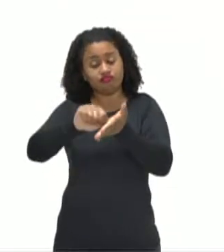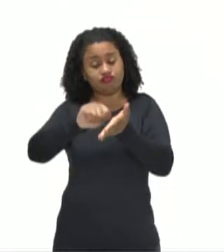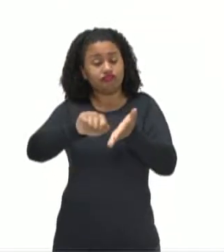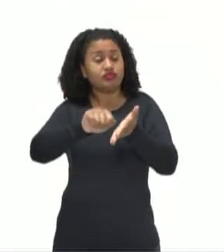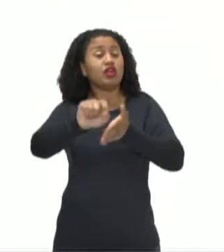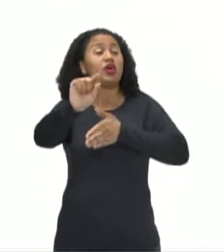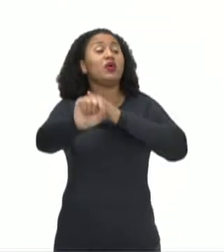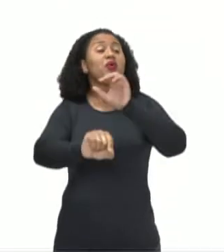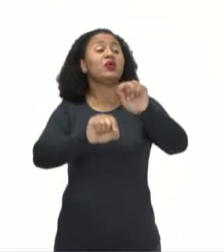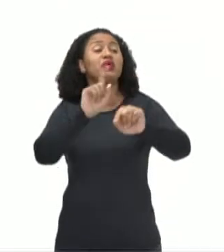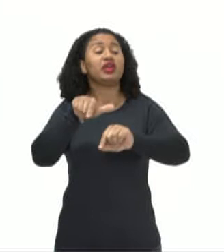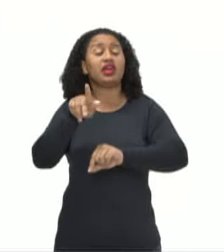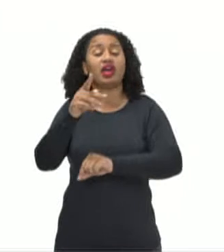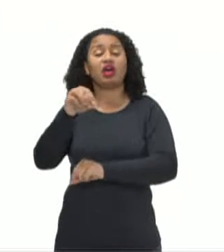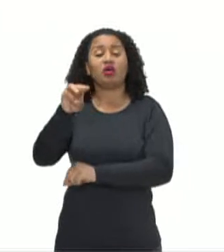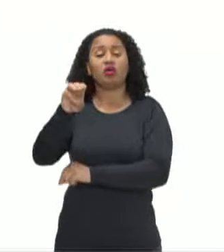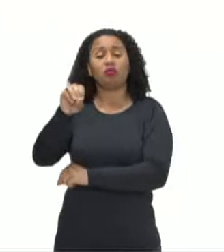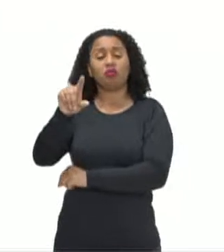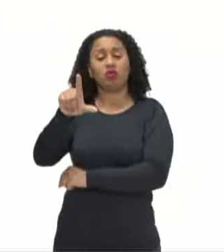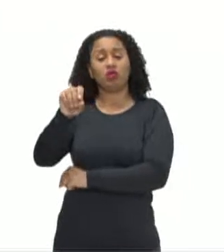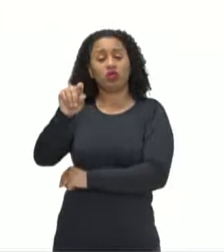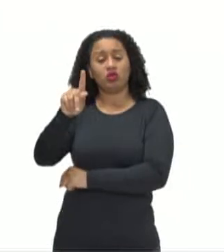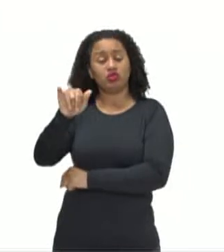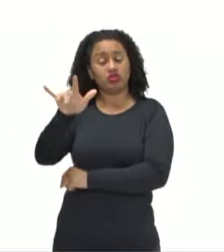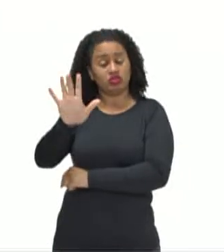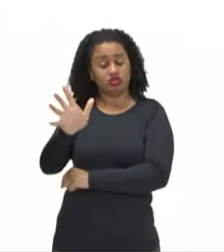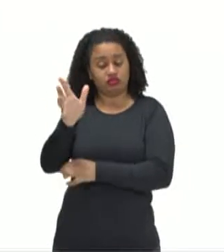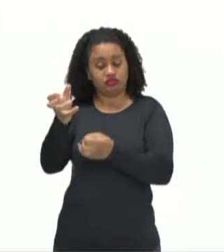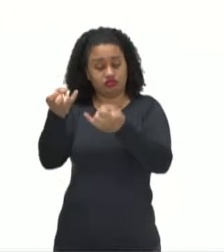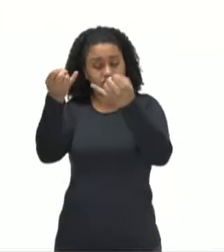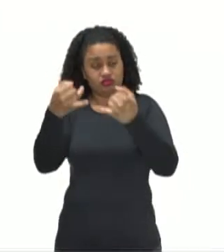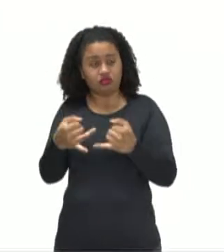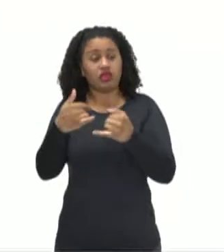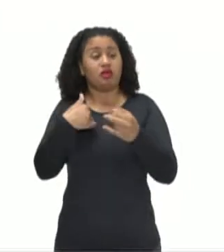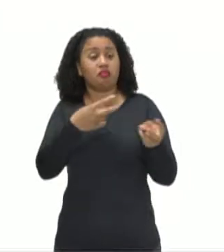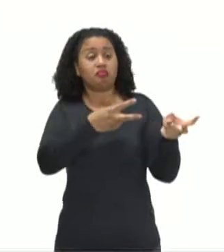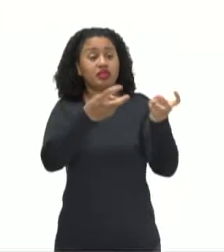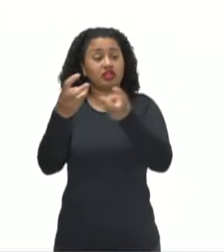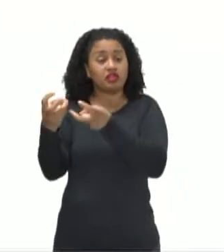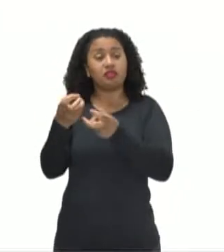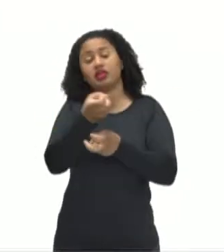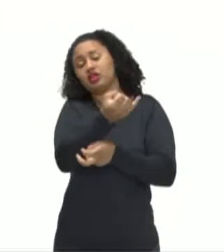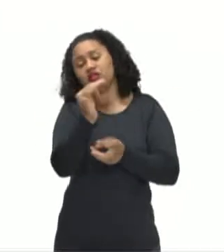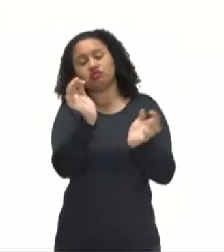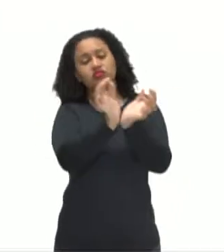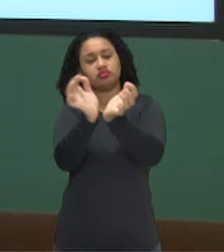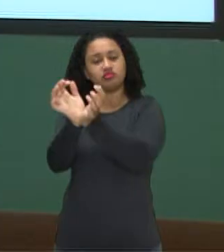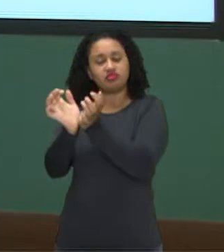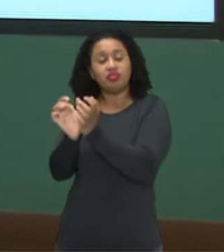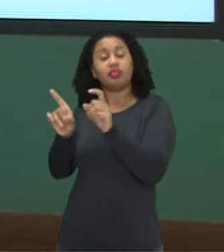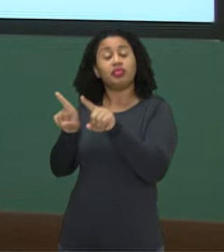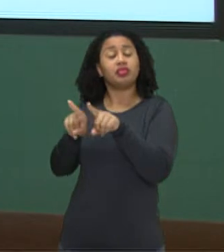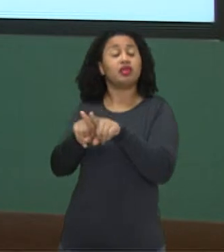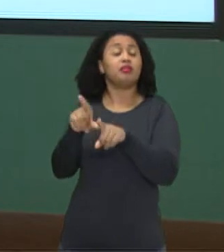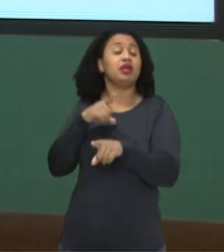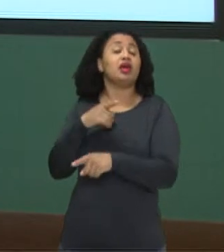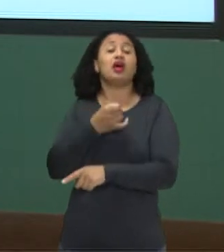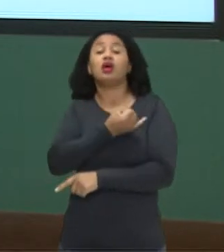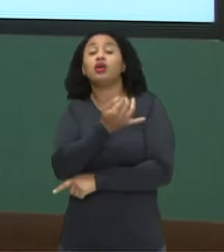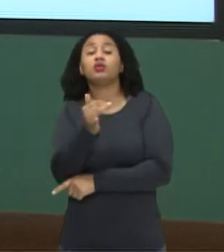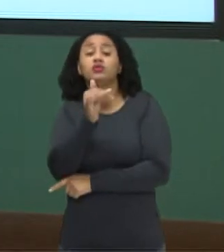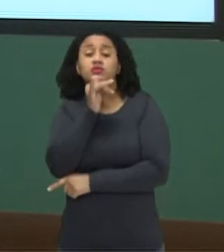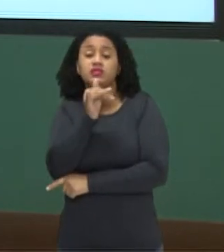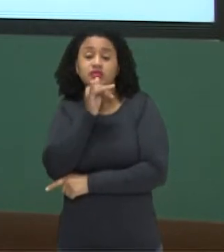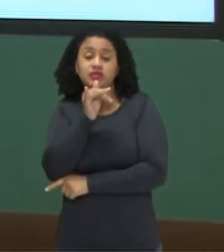que seria homologia, nós acabamos de falar isso, observado em algumas espécies e de